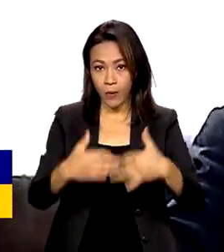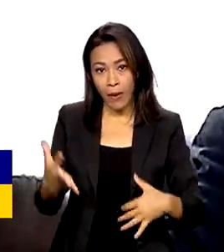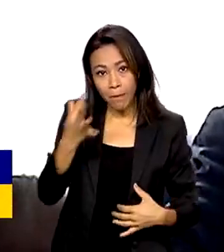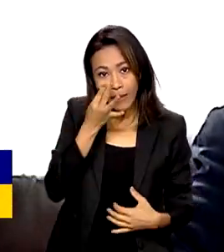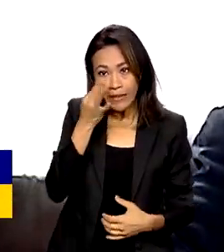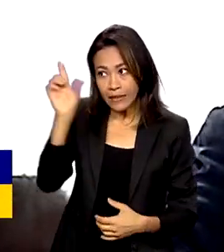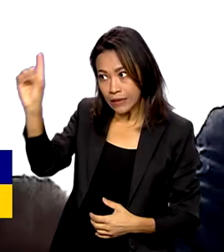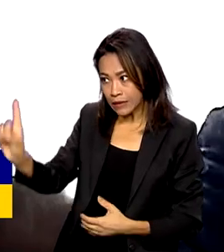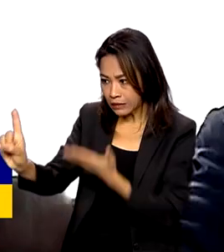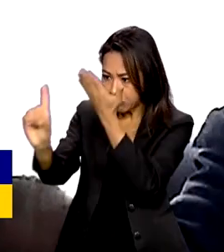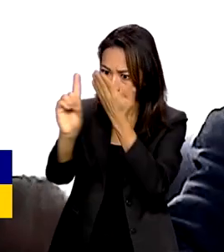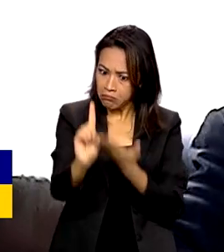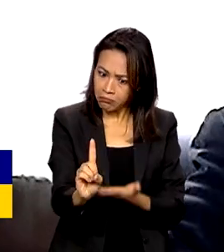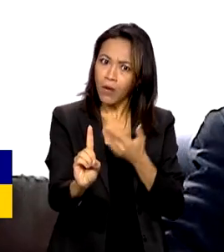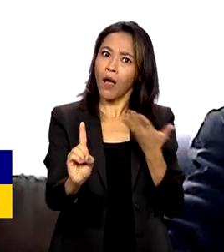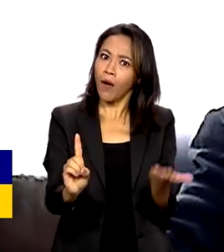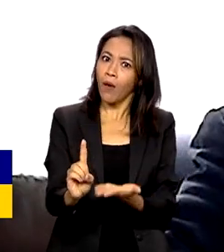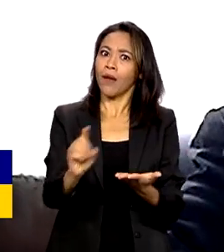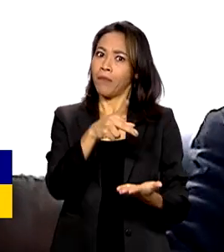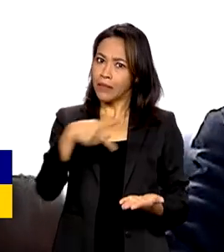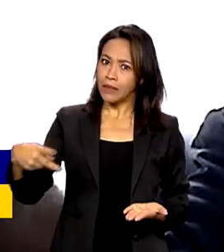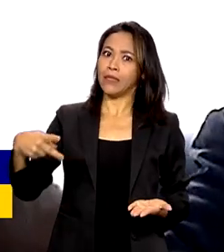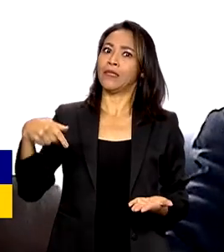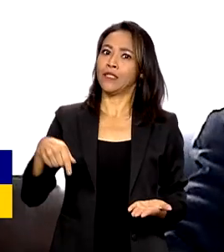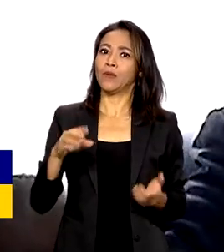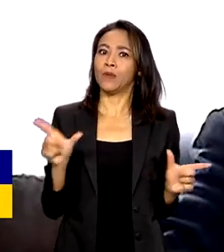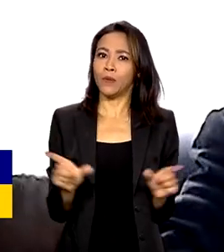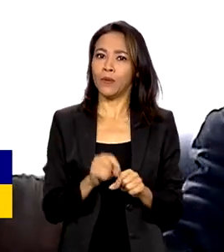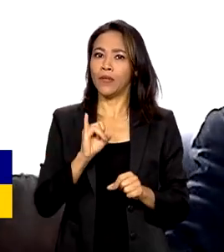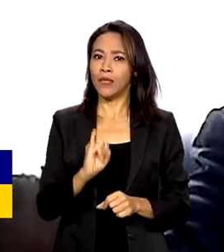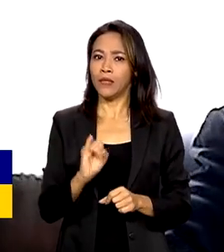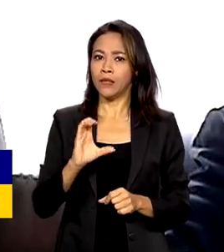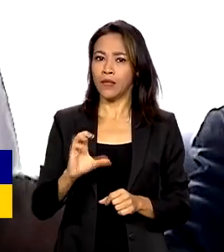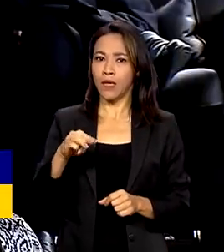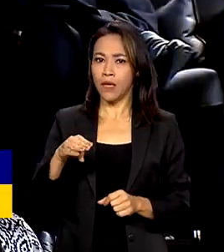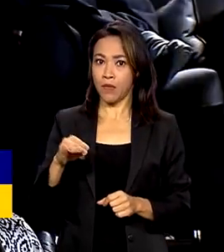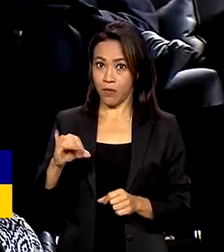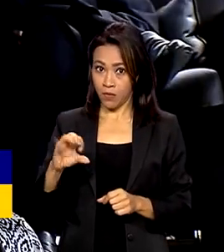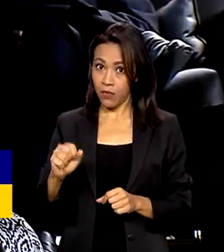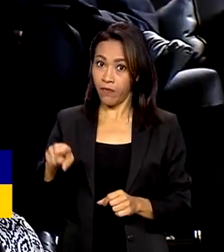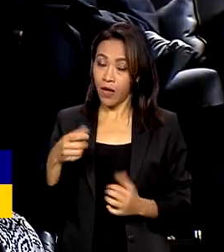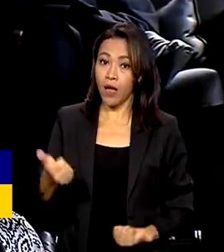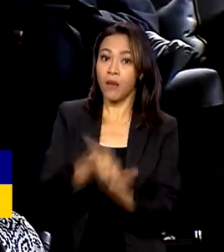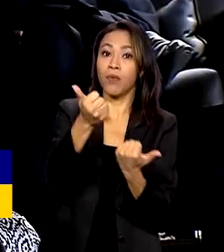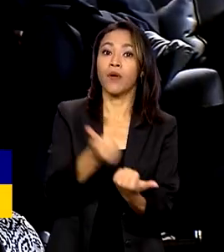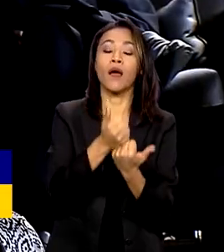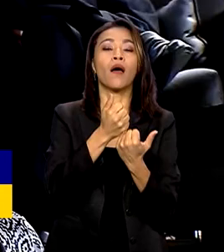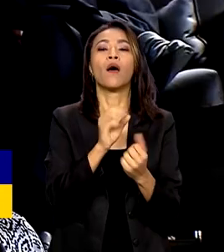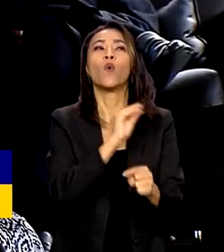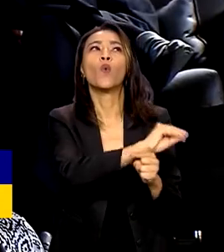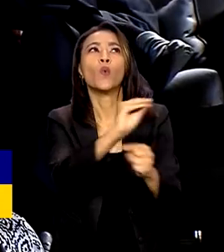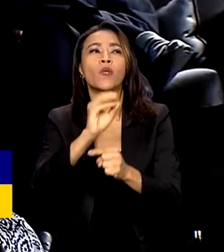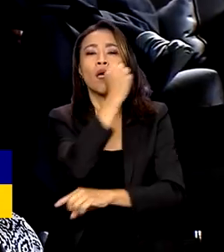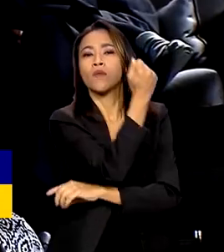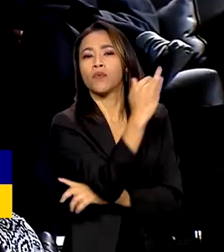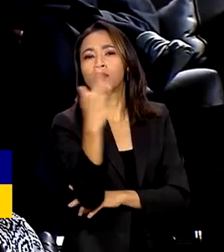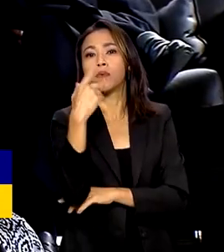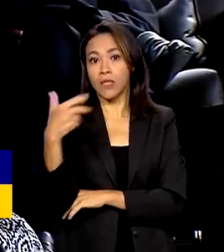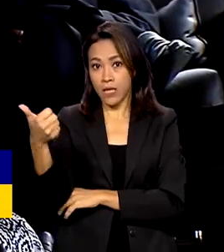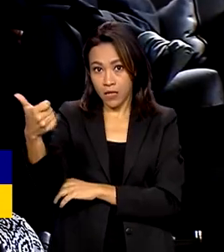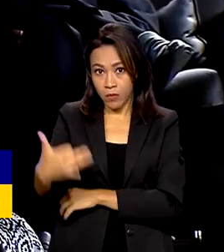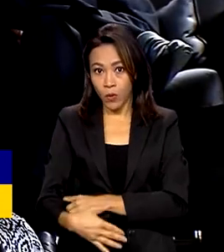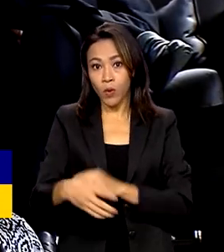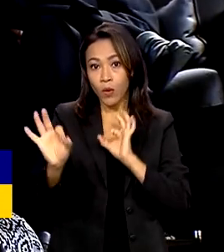na presidência dos CNB vai contribuir para a proteção do meio ambiente e reiterou que a agenda ambiental